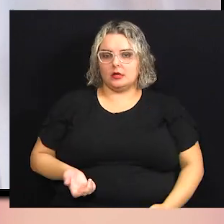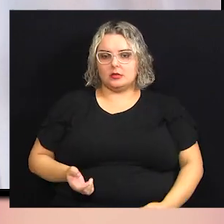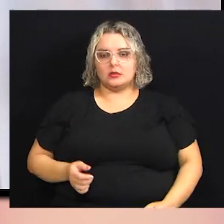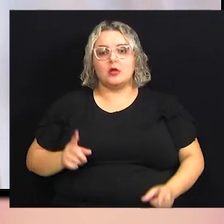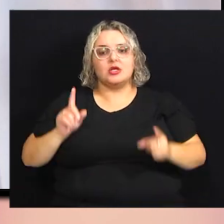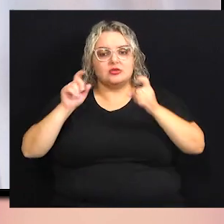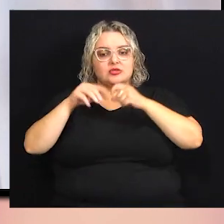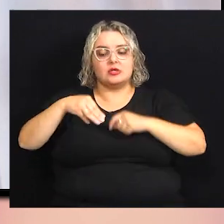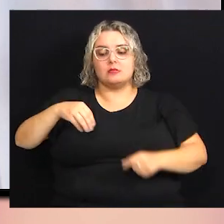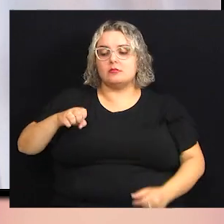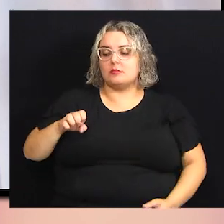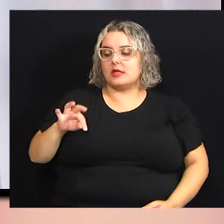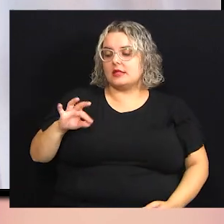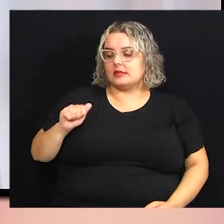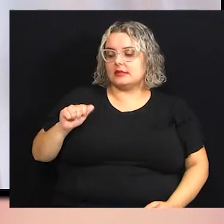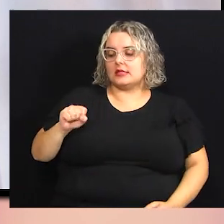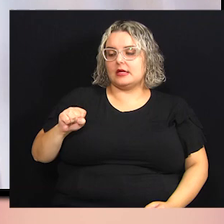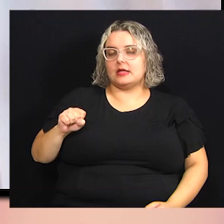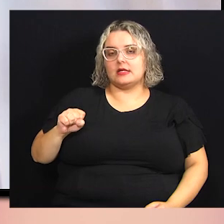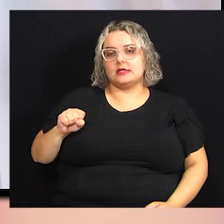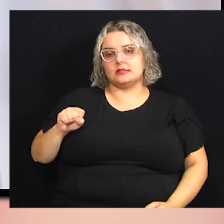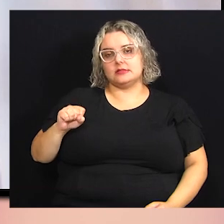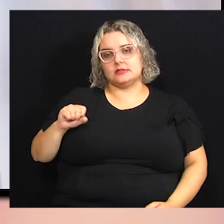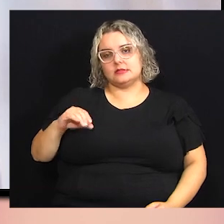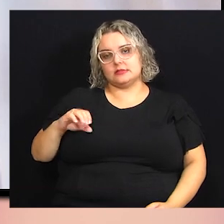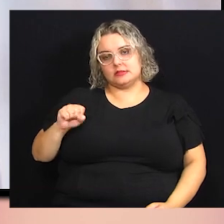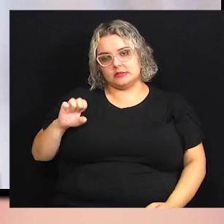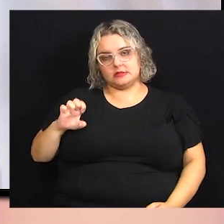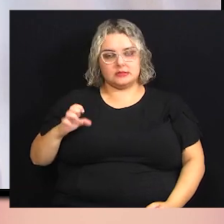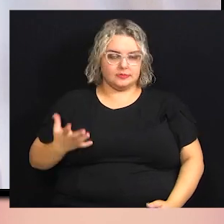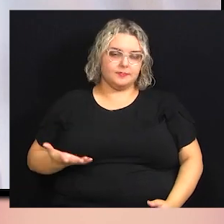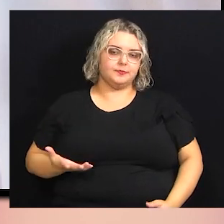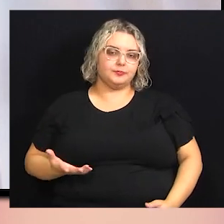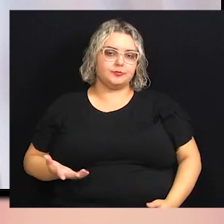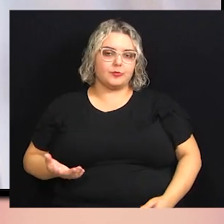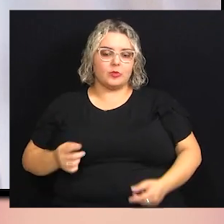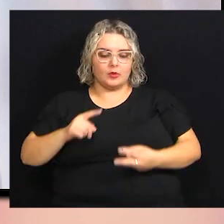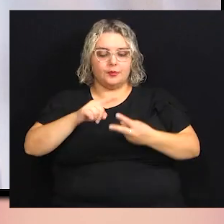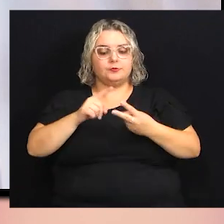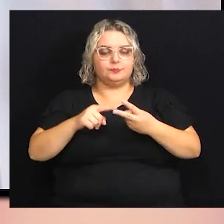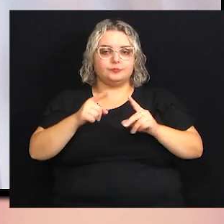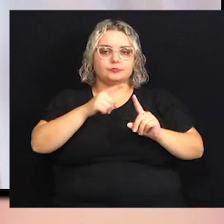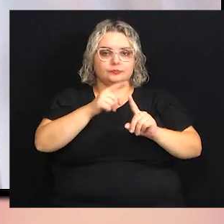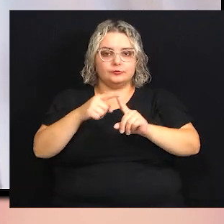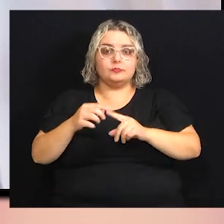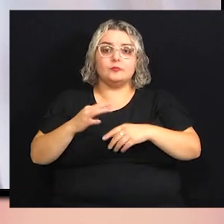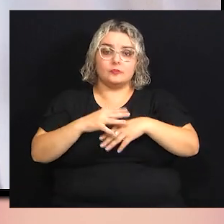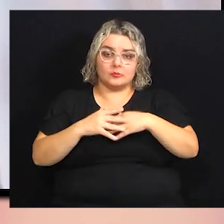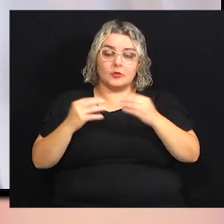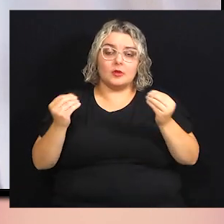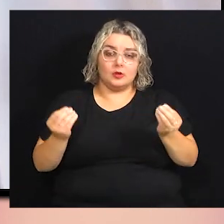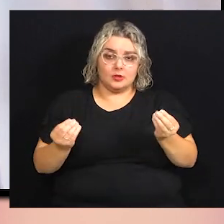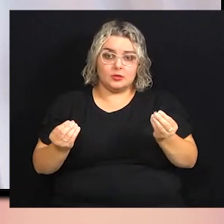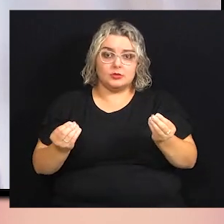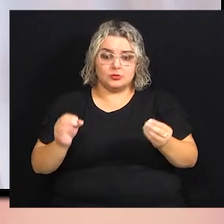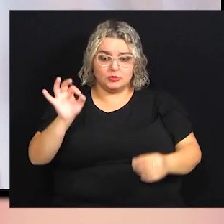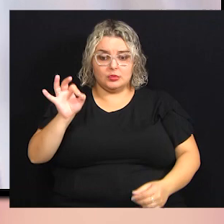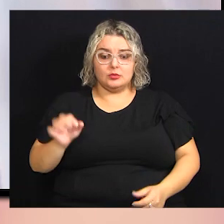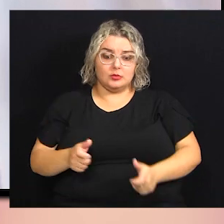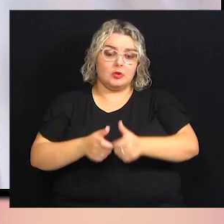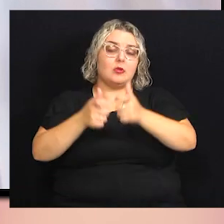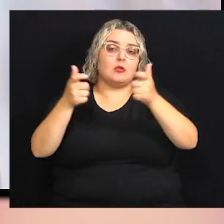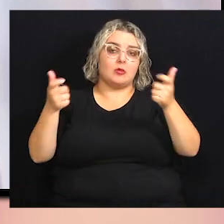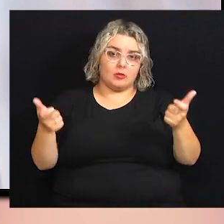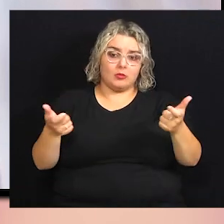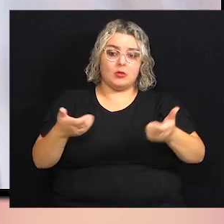difícil você ter metástase de um basocelular e mesmo de um epidermoide, então as chances de cura desses tumores